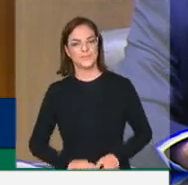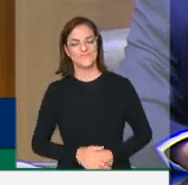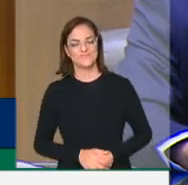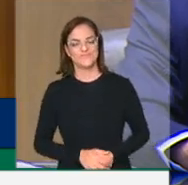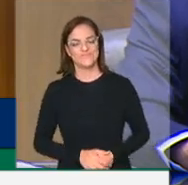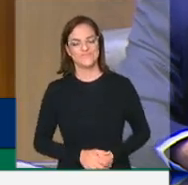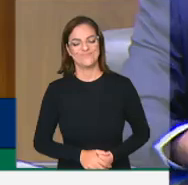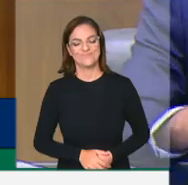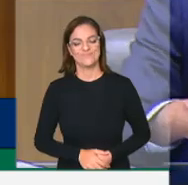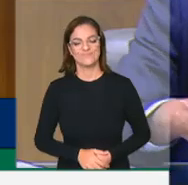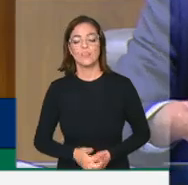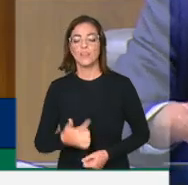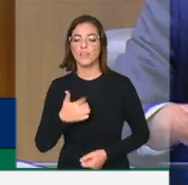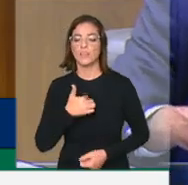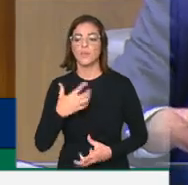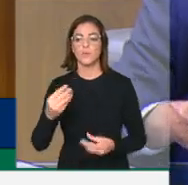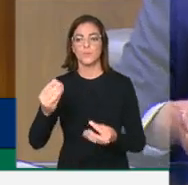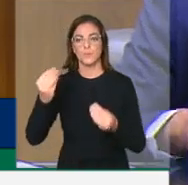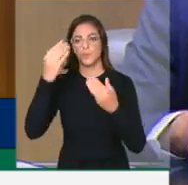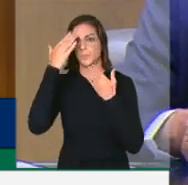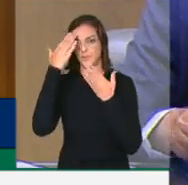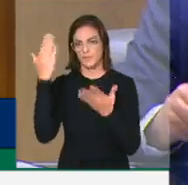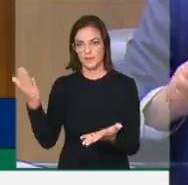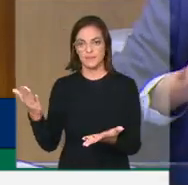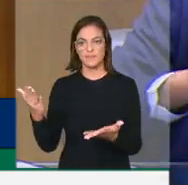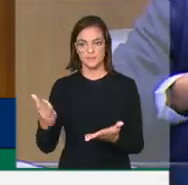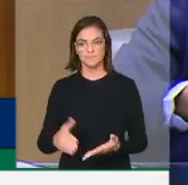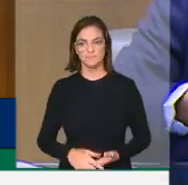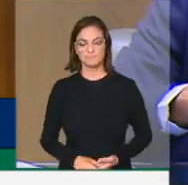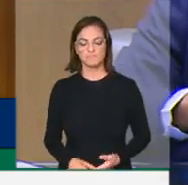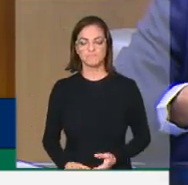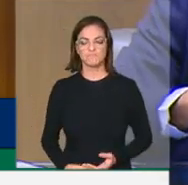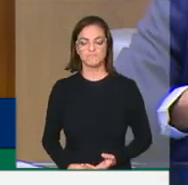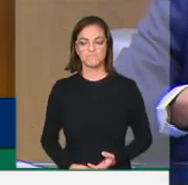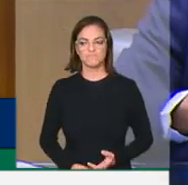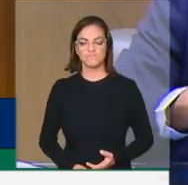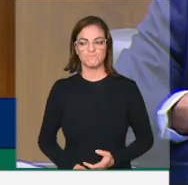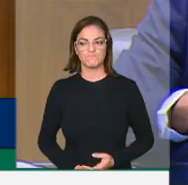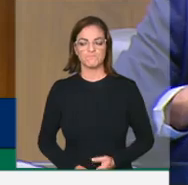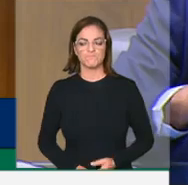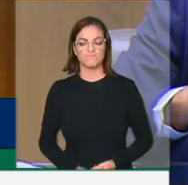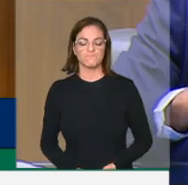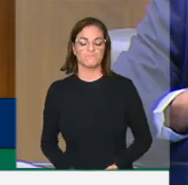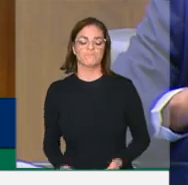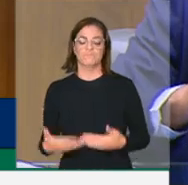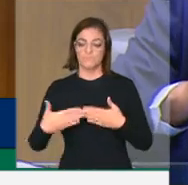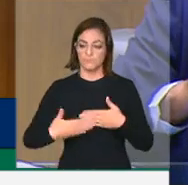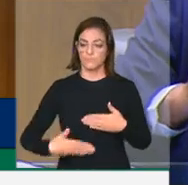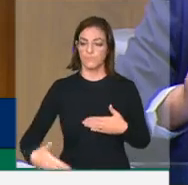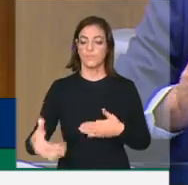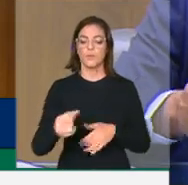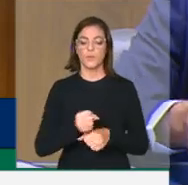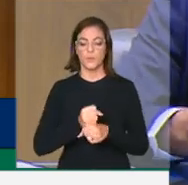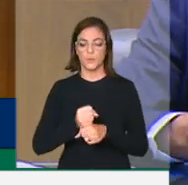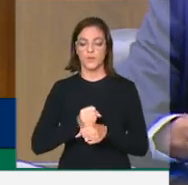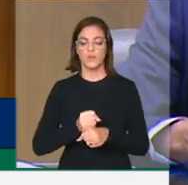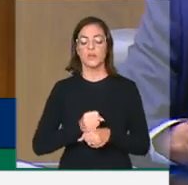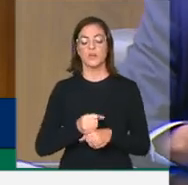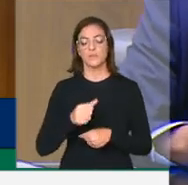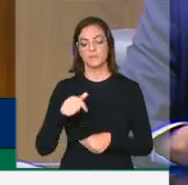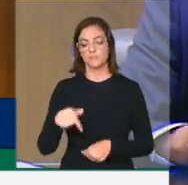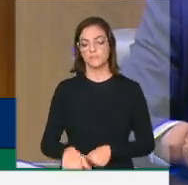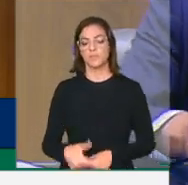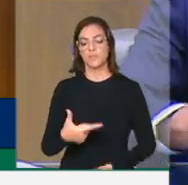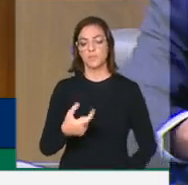agradecimentos para que esse ano de 2020 eu peço aos